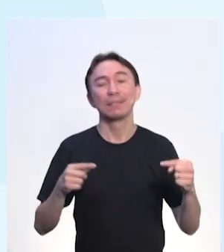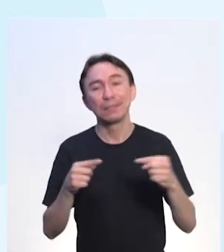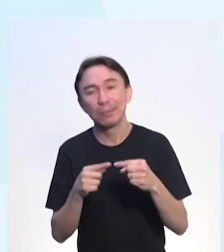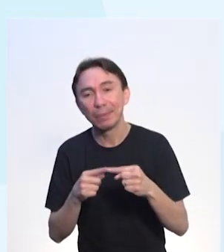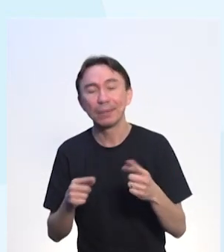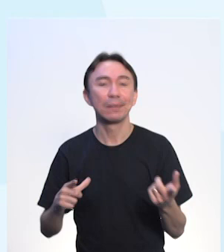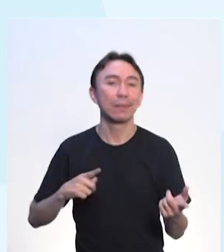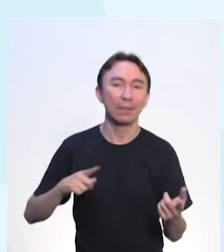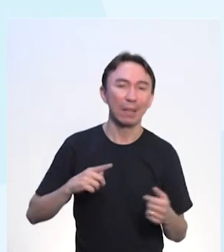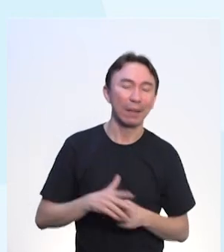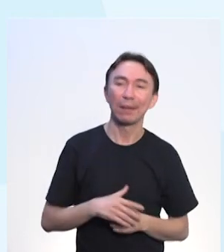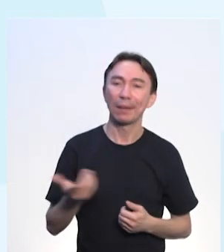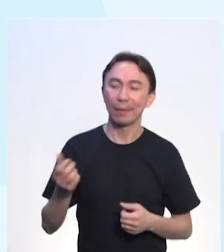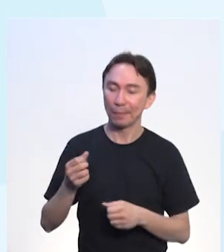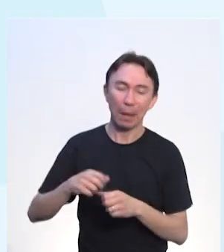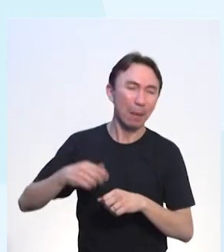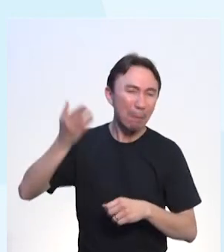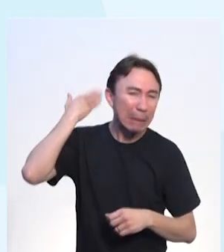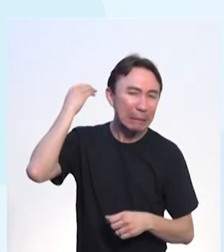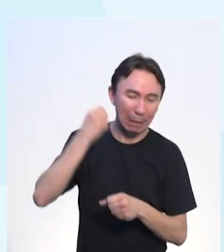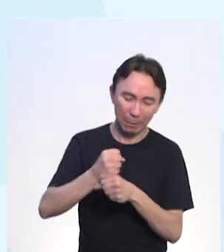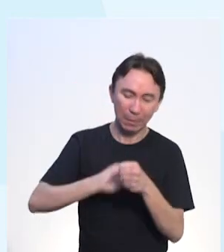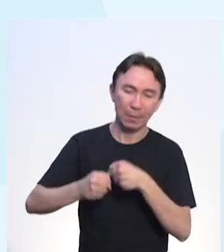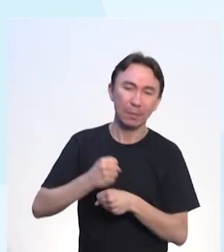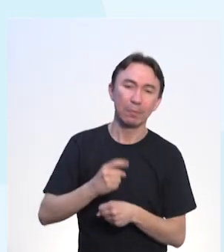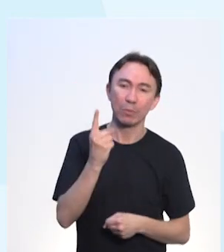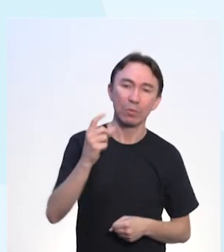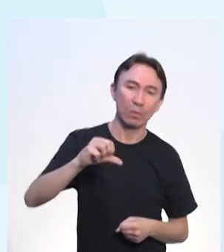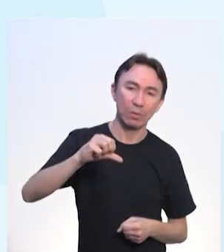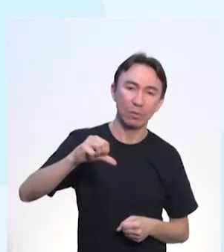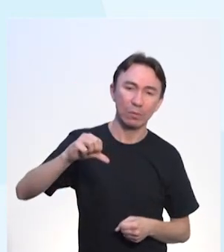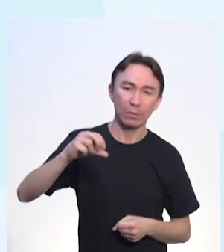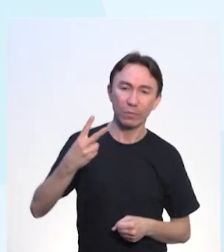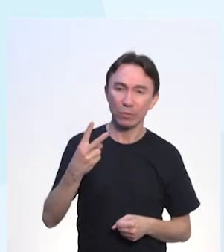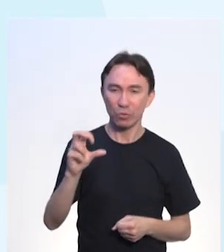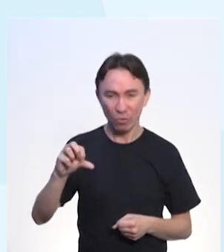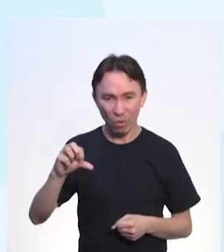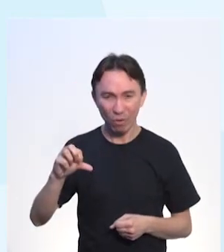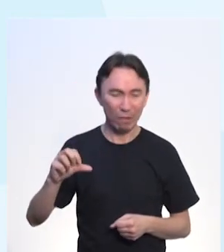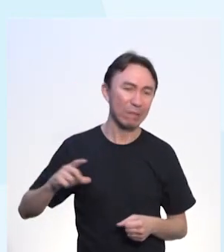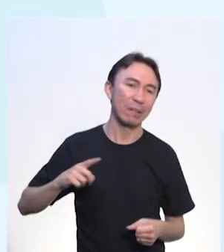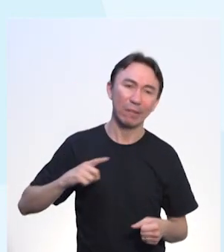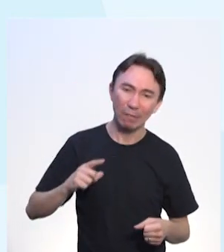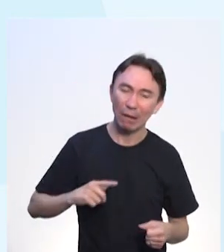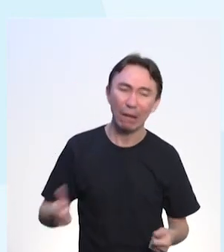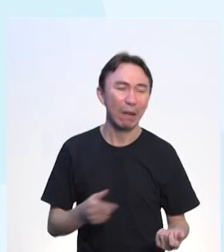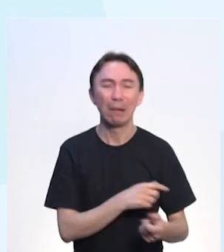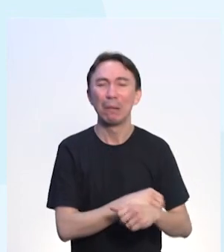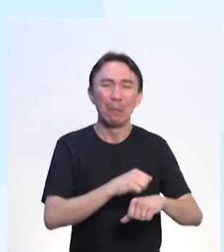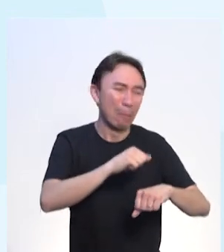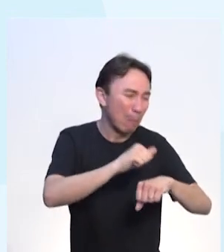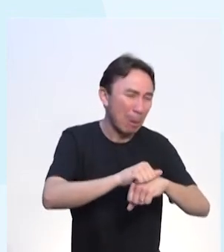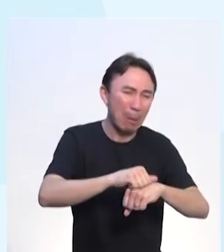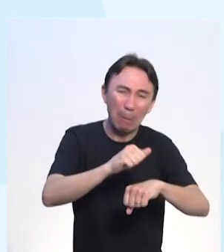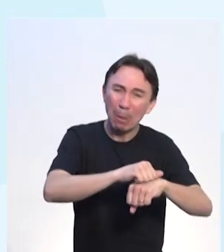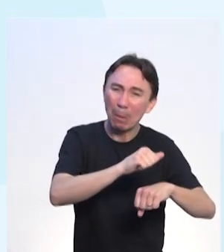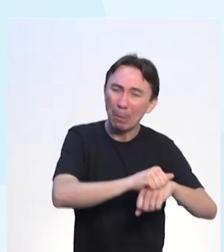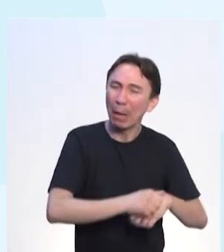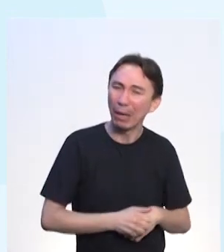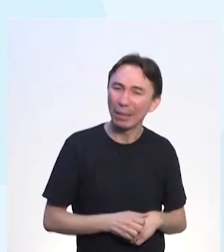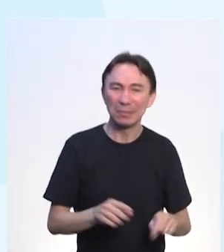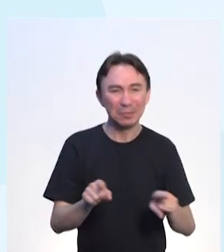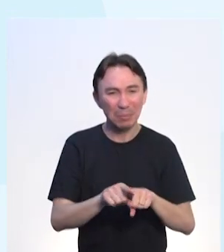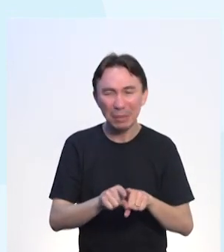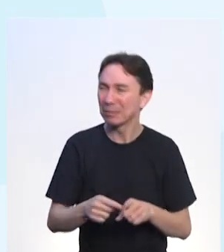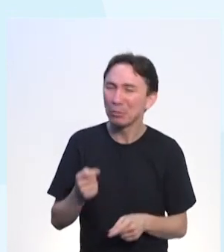29, a gente pode ver dos anos atrás, esqueci o ano, né, que teve aquela bolha imobiliária americana, que